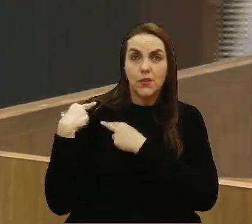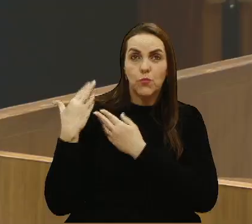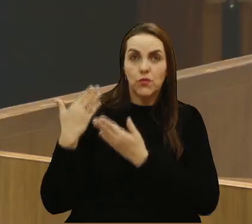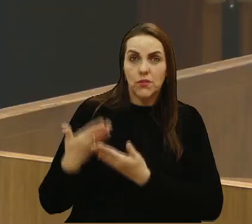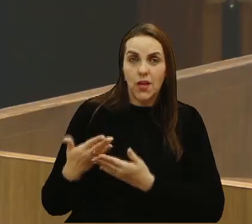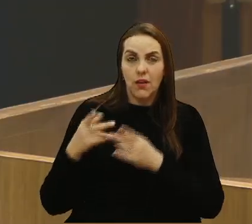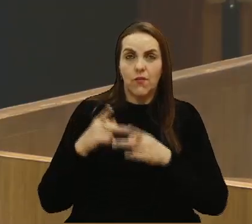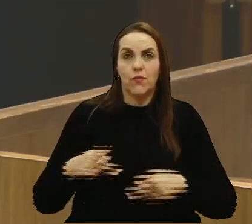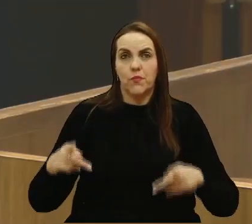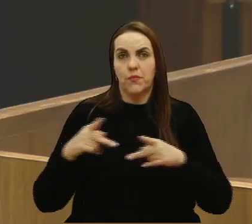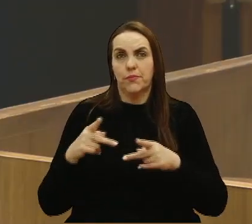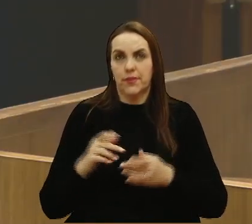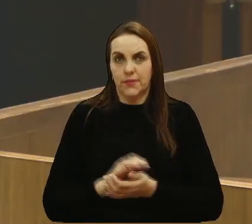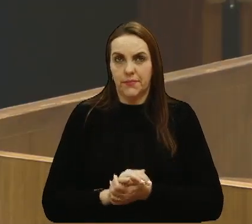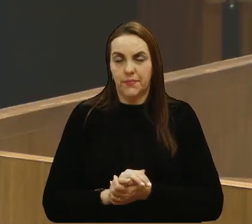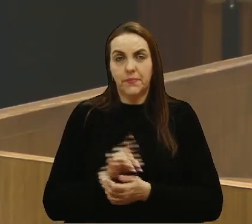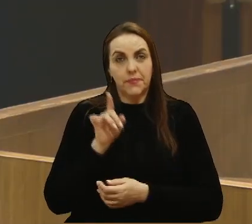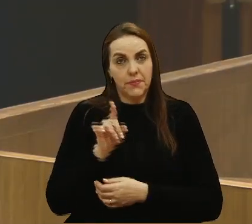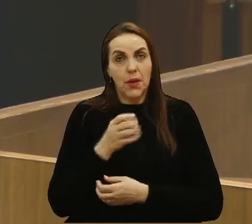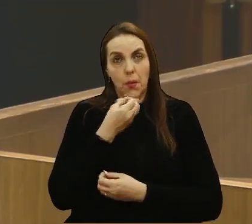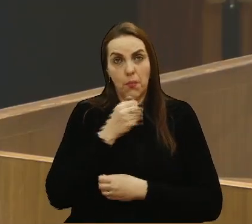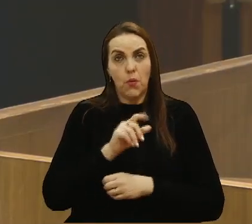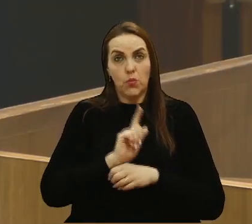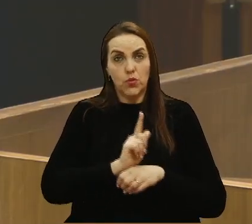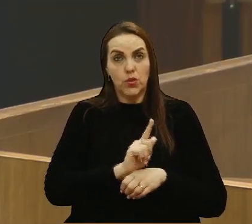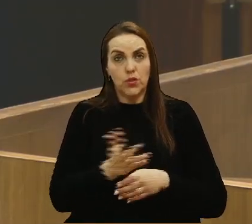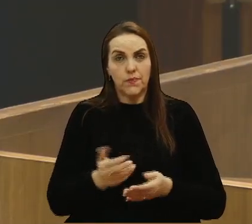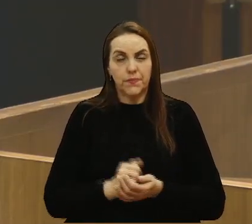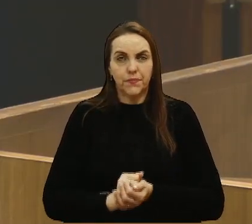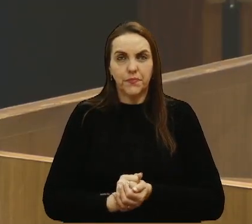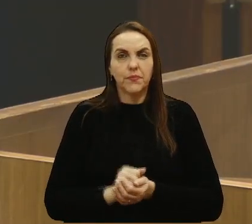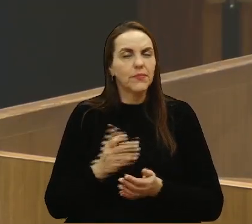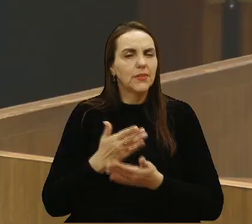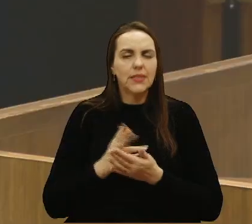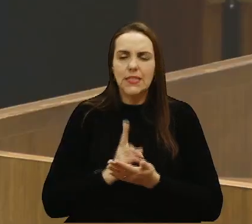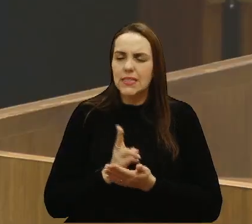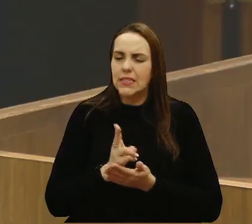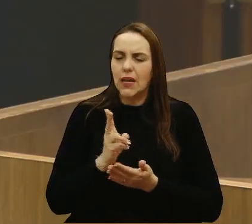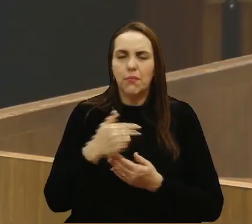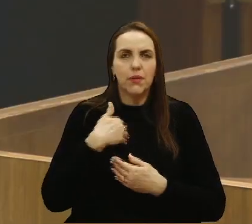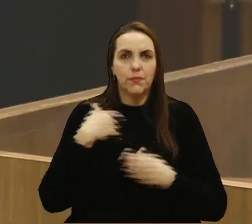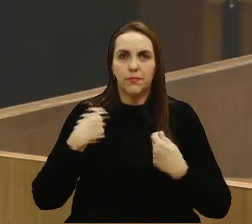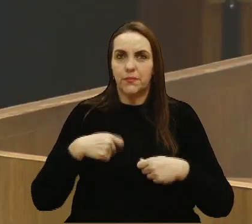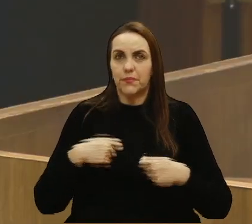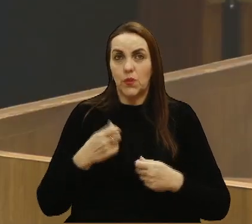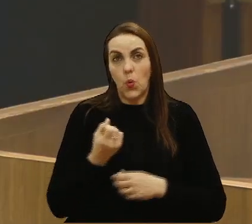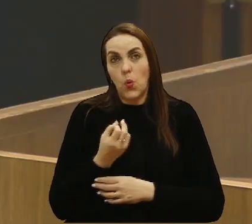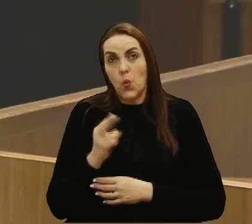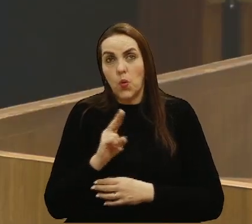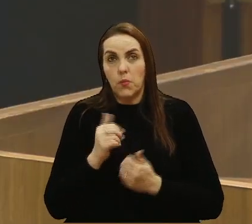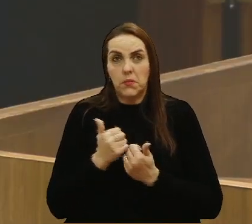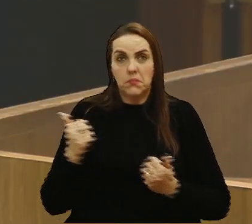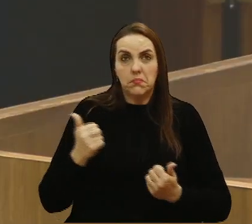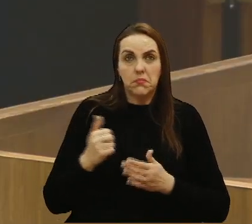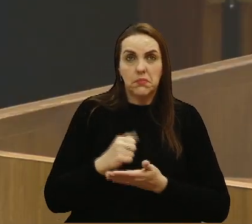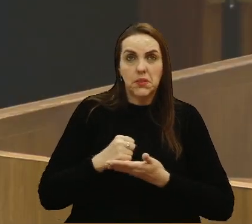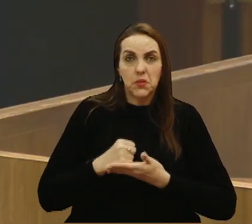a população. Esse é o bom gestor. E todas as vezes que eu precisei, ou a minha assessoria, sempre muito coerente,